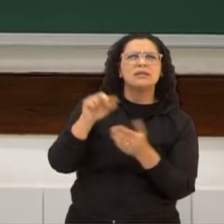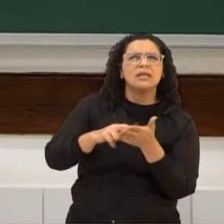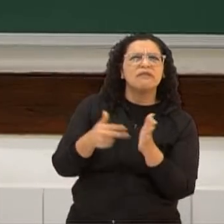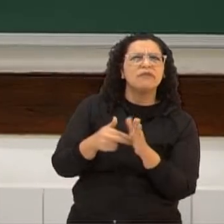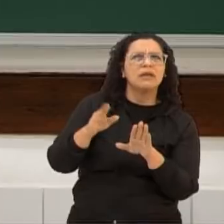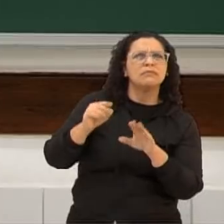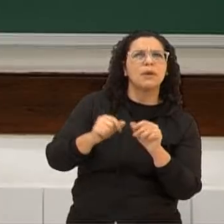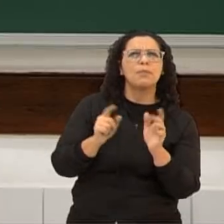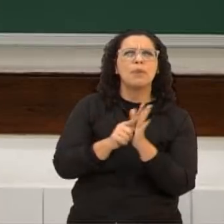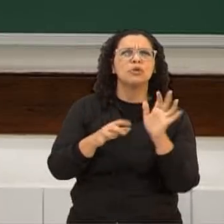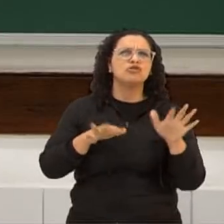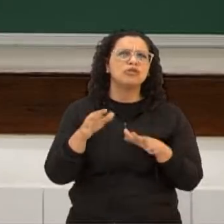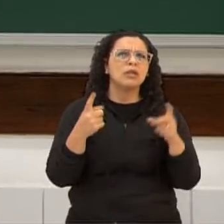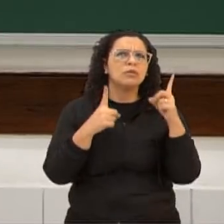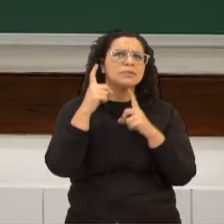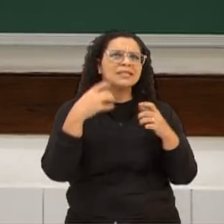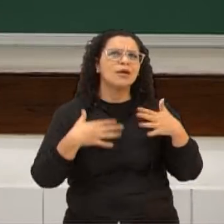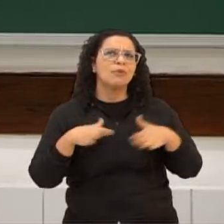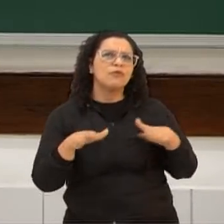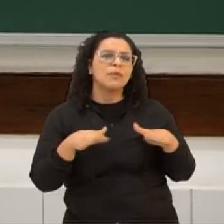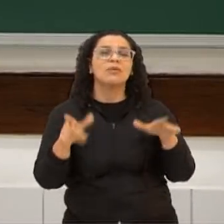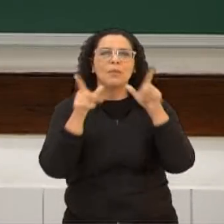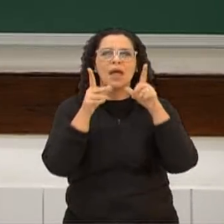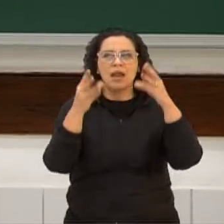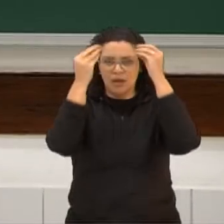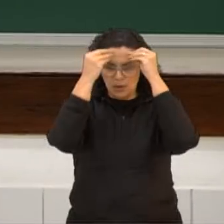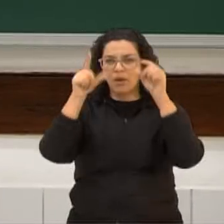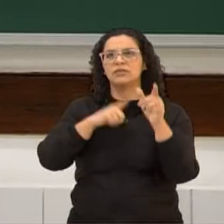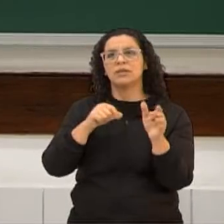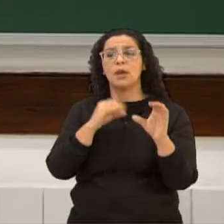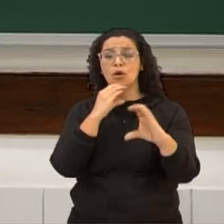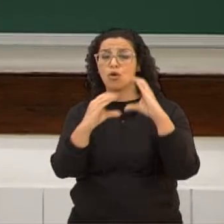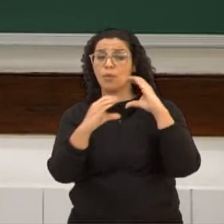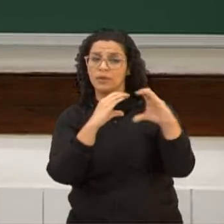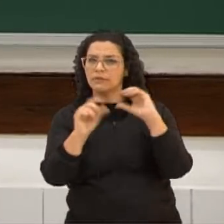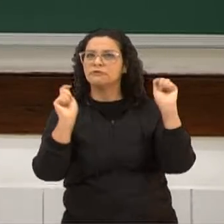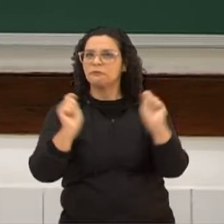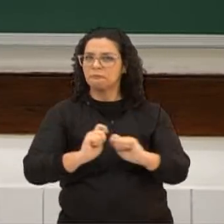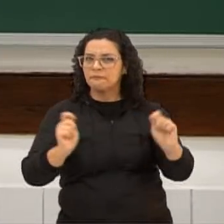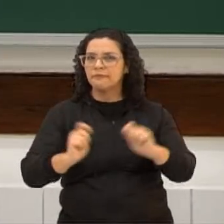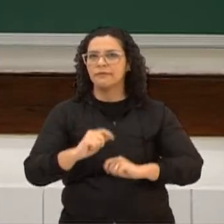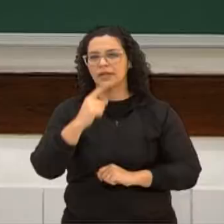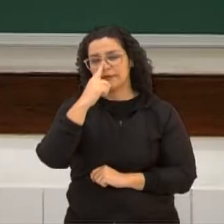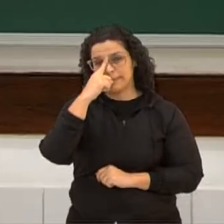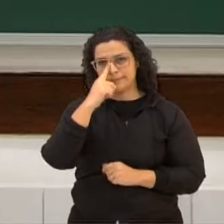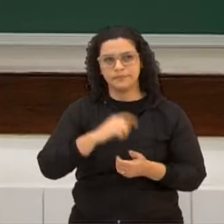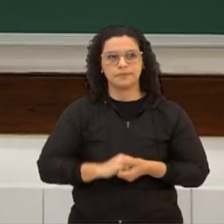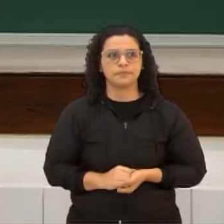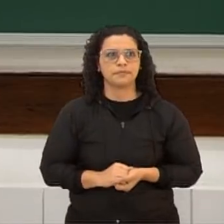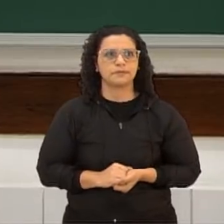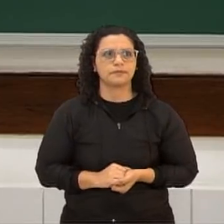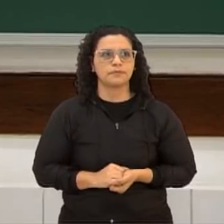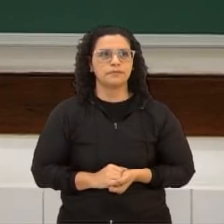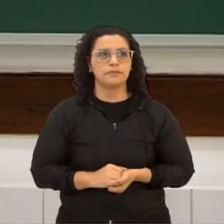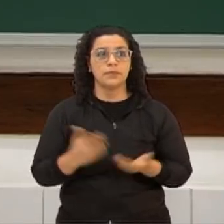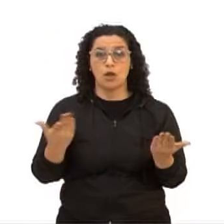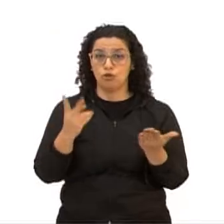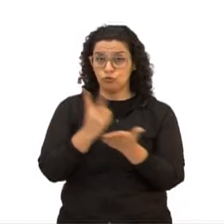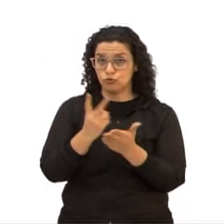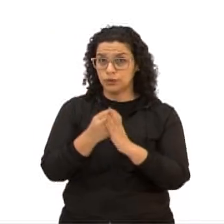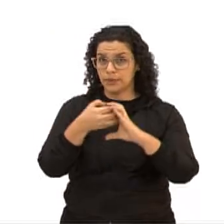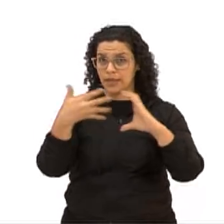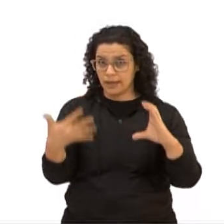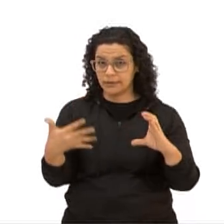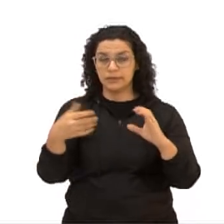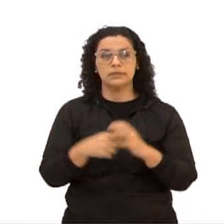aí, isso também é uma forma de linguagem, de estabelecer comunicação com o outro, tá? Beleza. Continuando